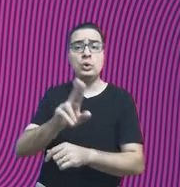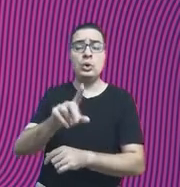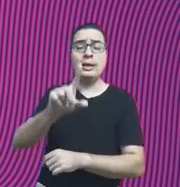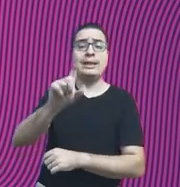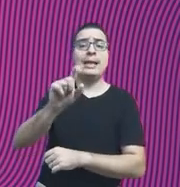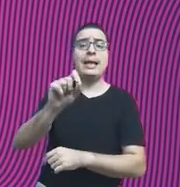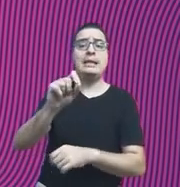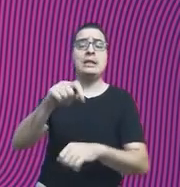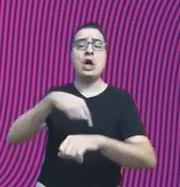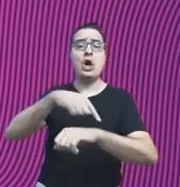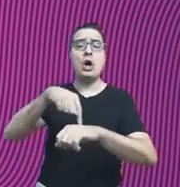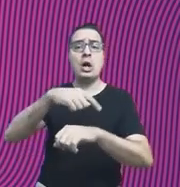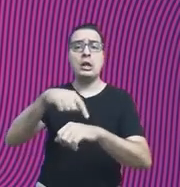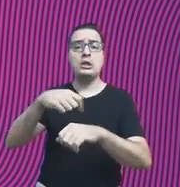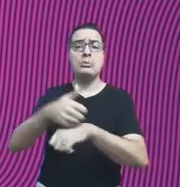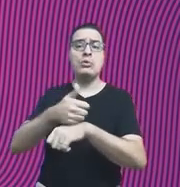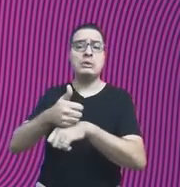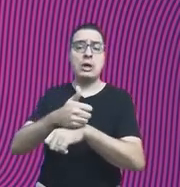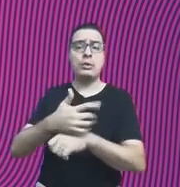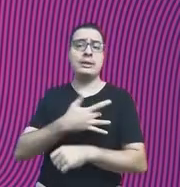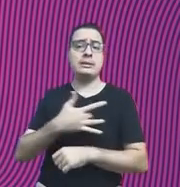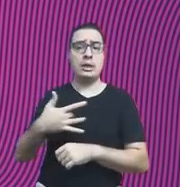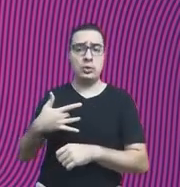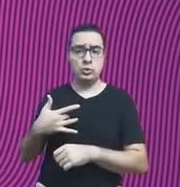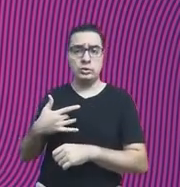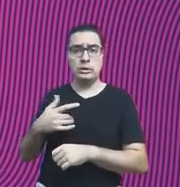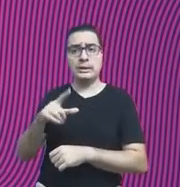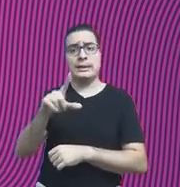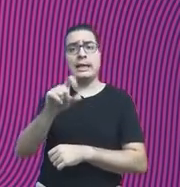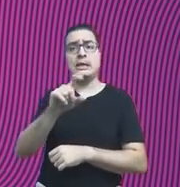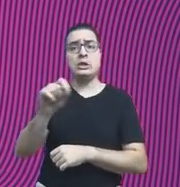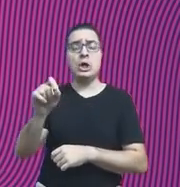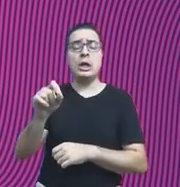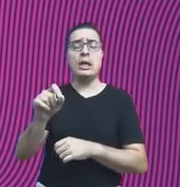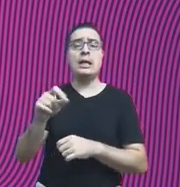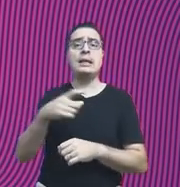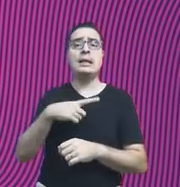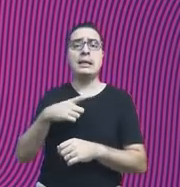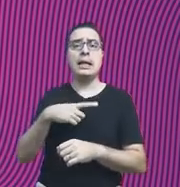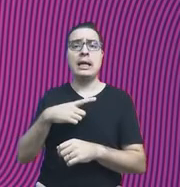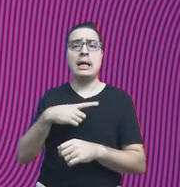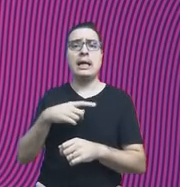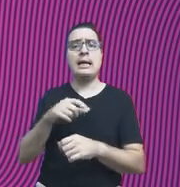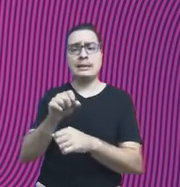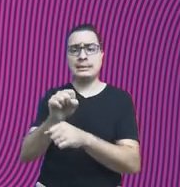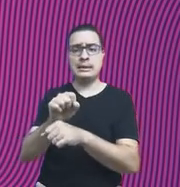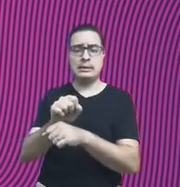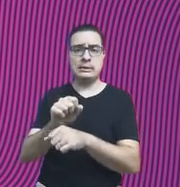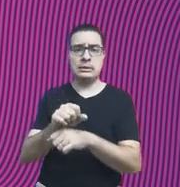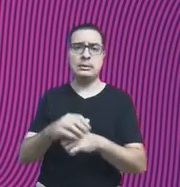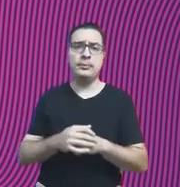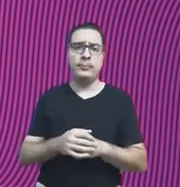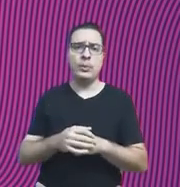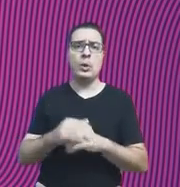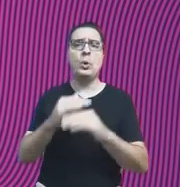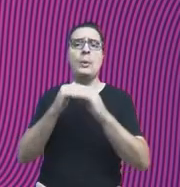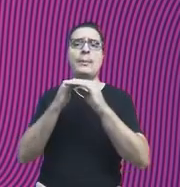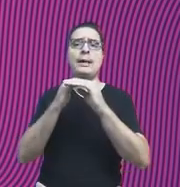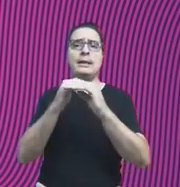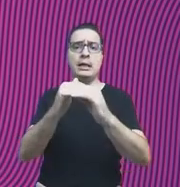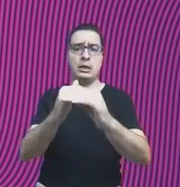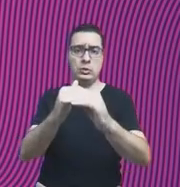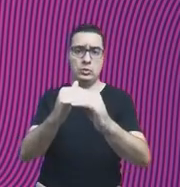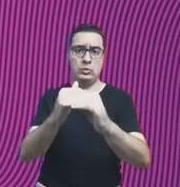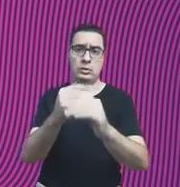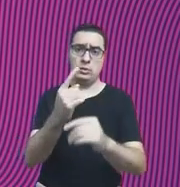profissionais da saúde, 10 horas da cadeia de assistência durante um ano. Quer dizer, o padrão é anual, ok?